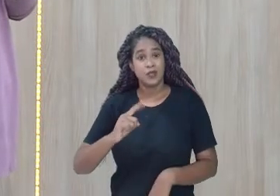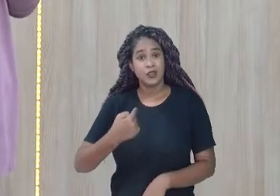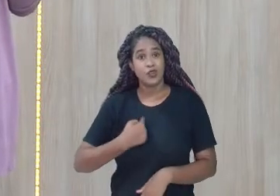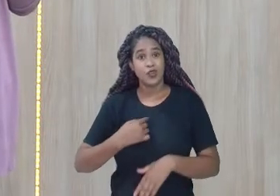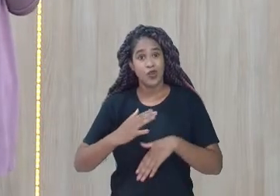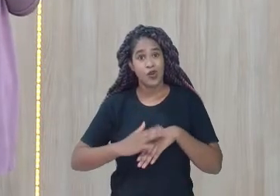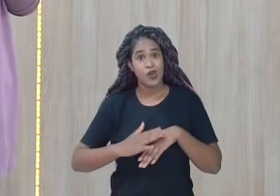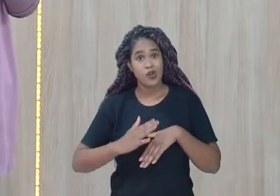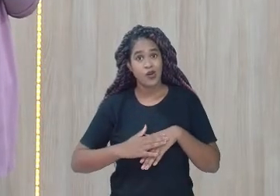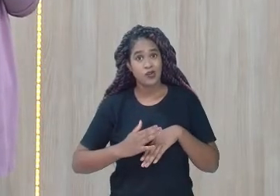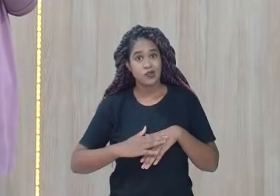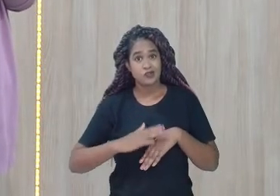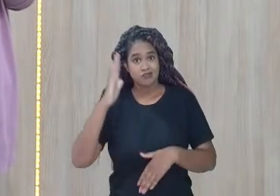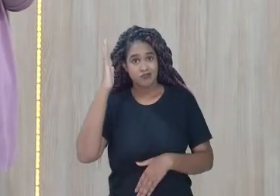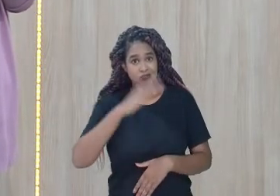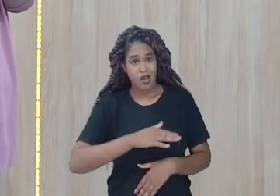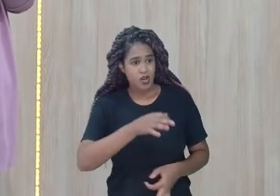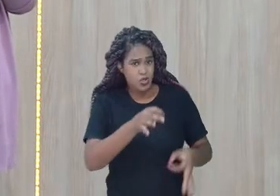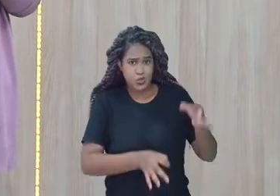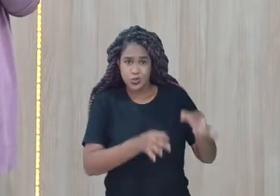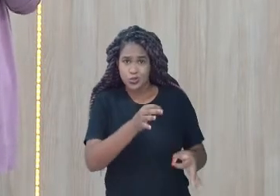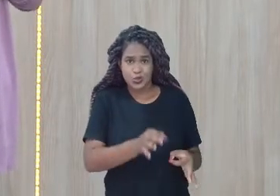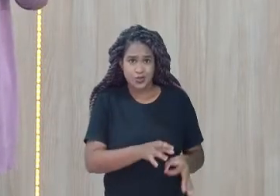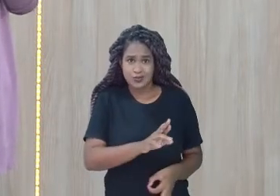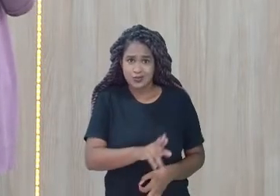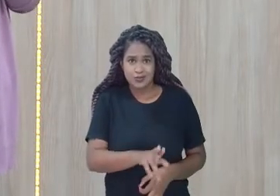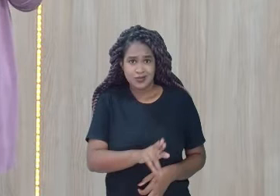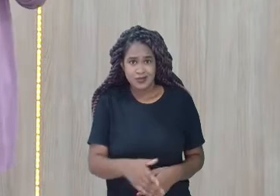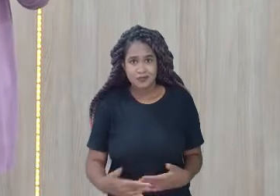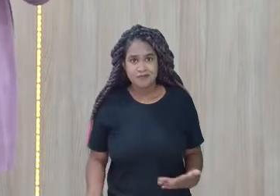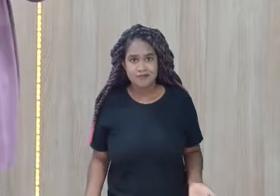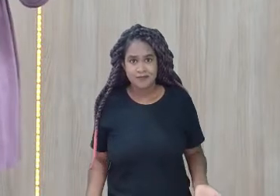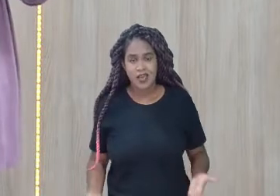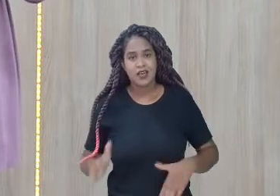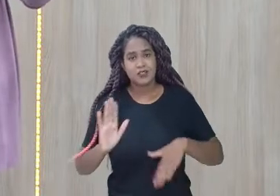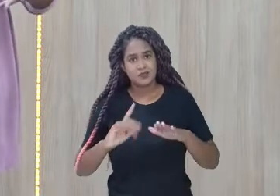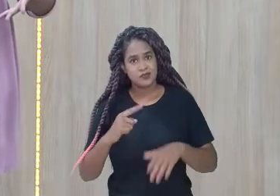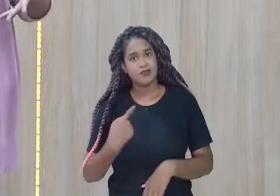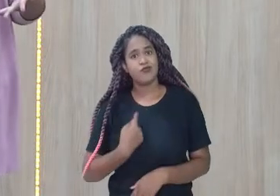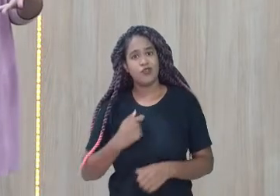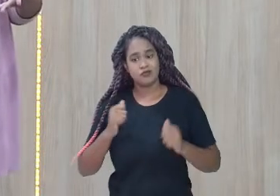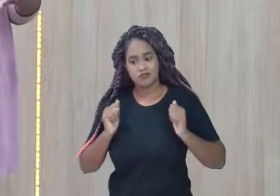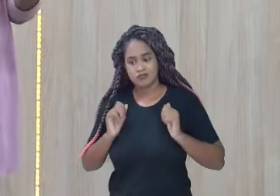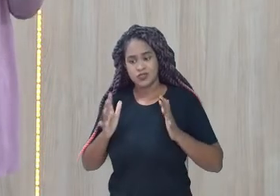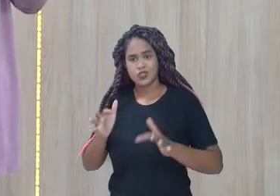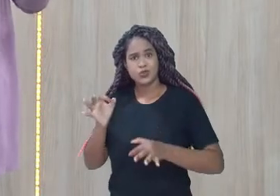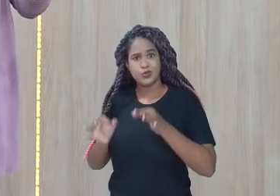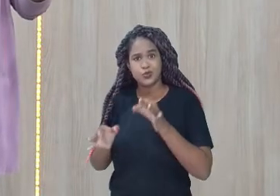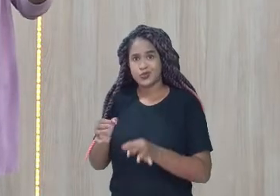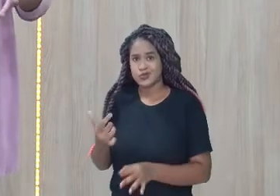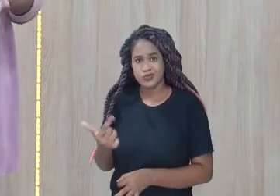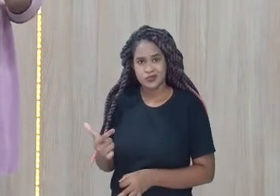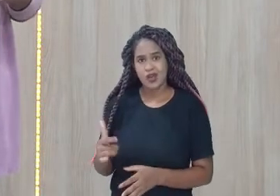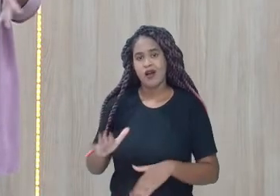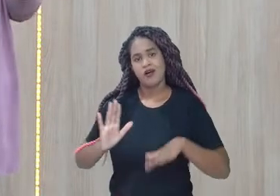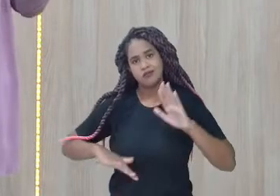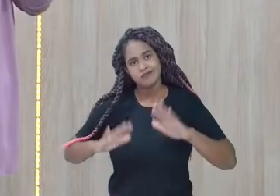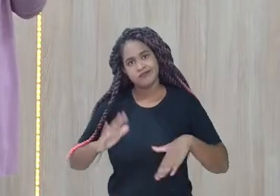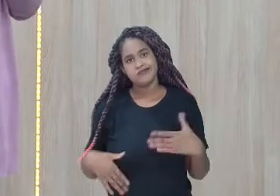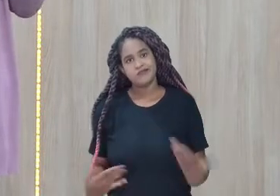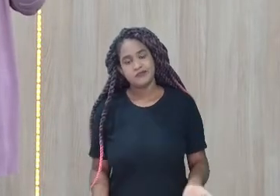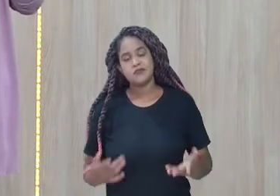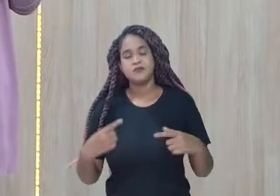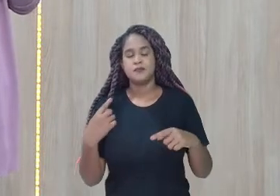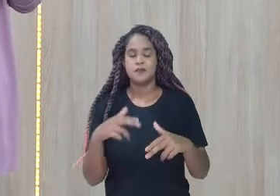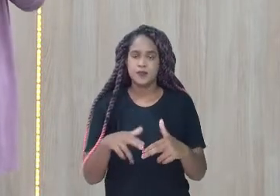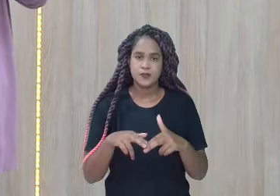injustiça, né, somos nós que fazemos também atos injustos contra outras pessoas. Então é importante